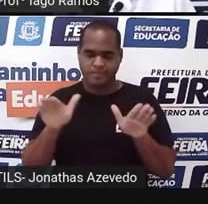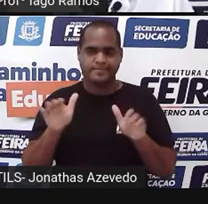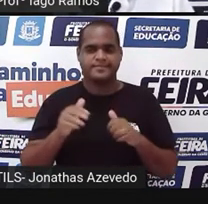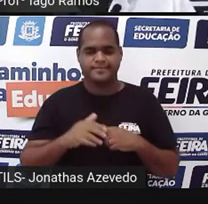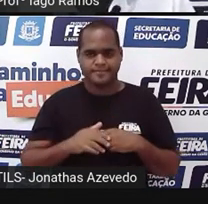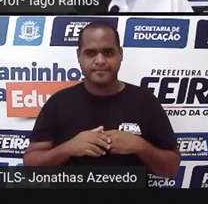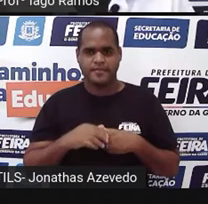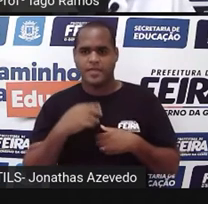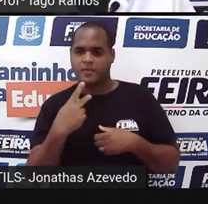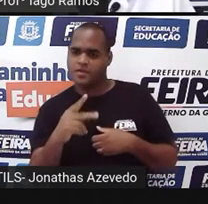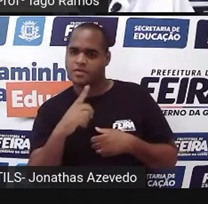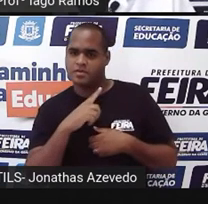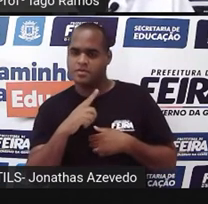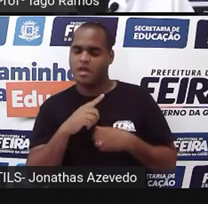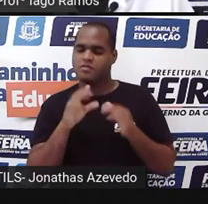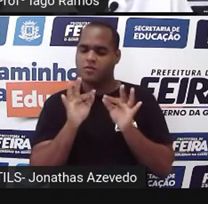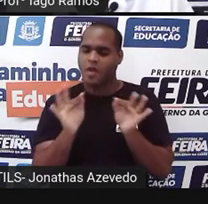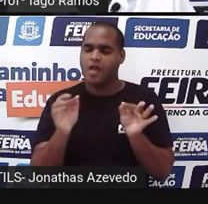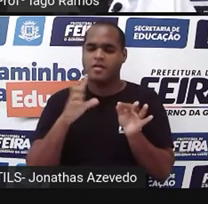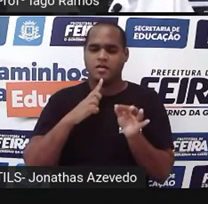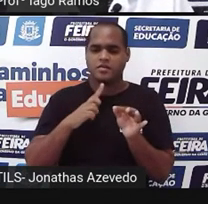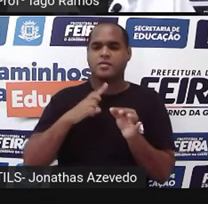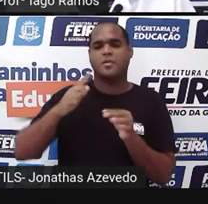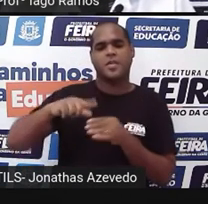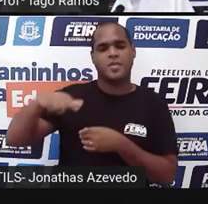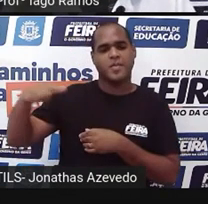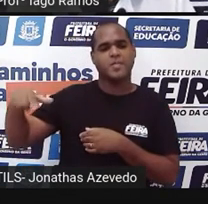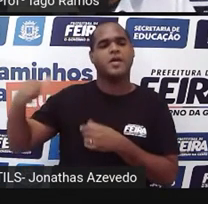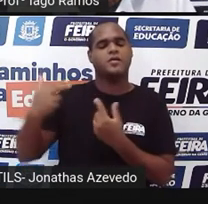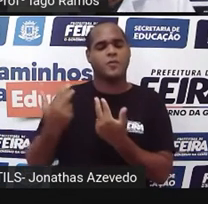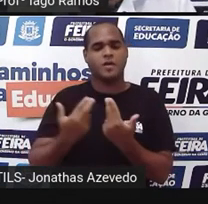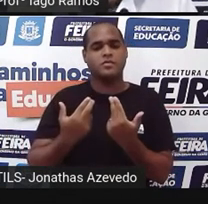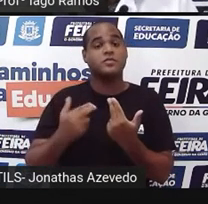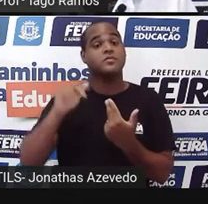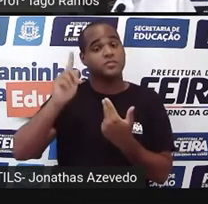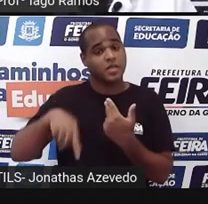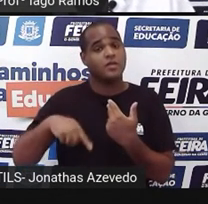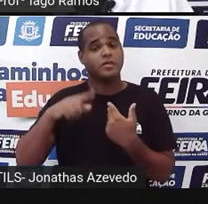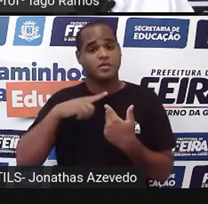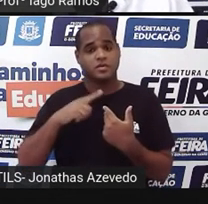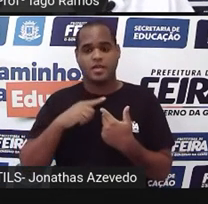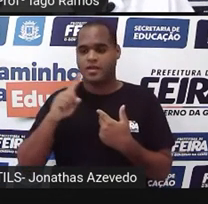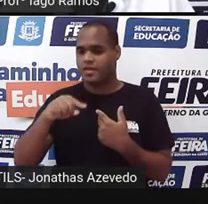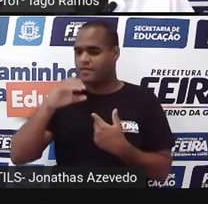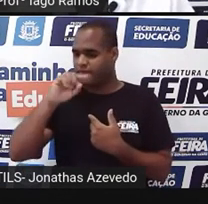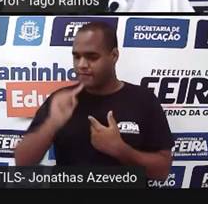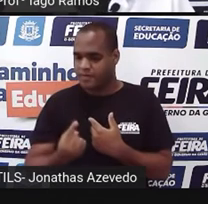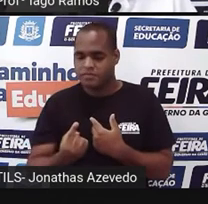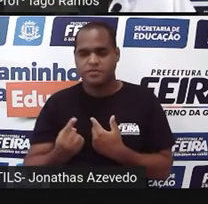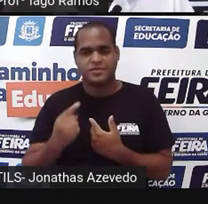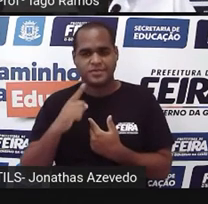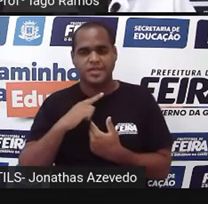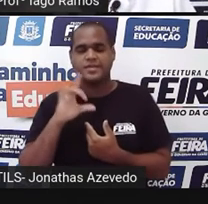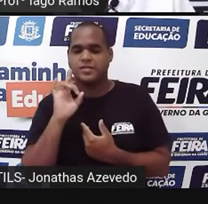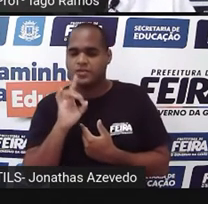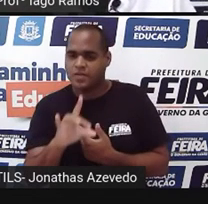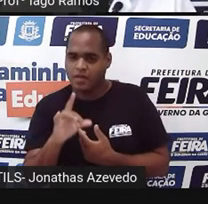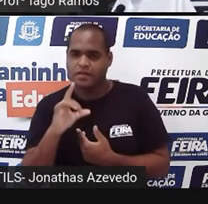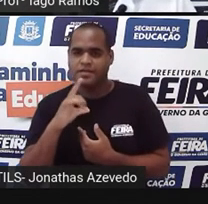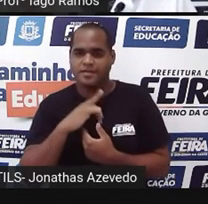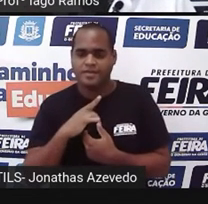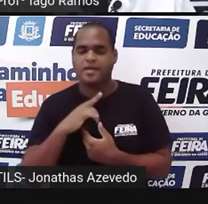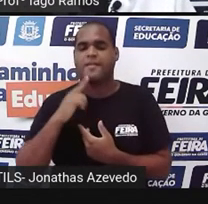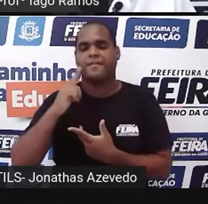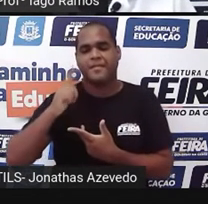Você só tem repetição de algarismos então ali atrás da, só está